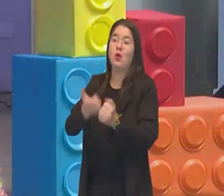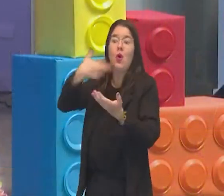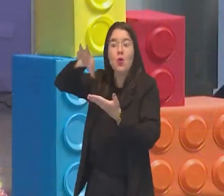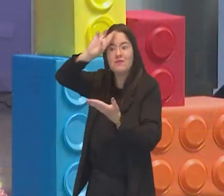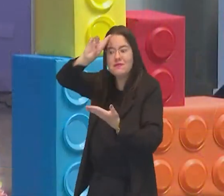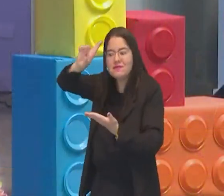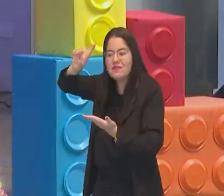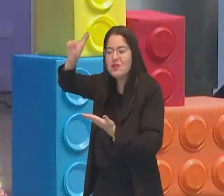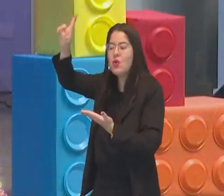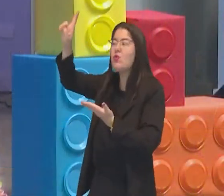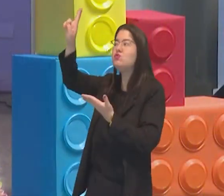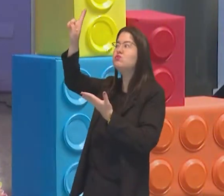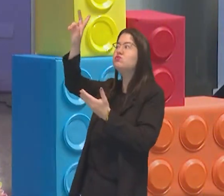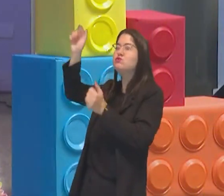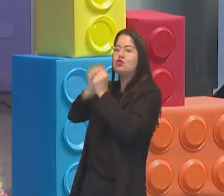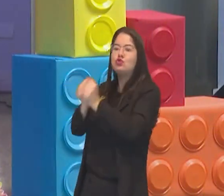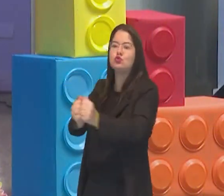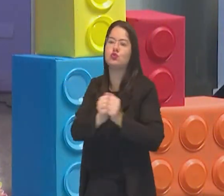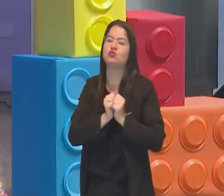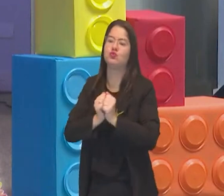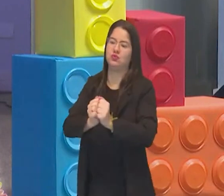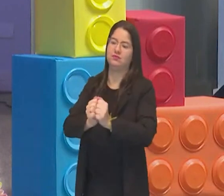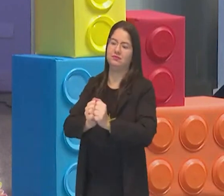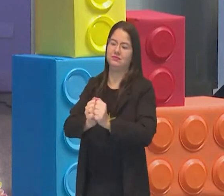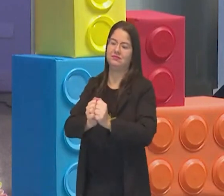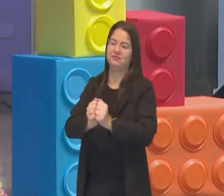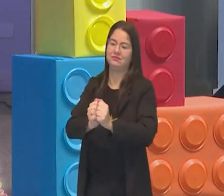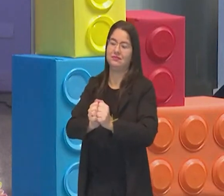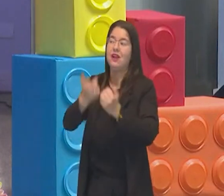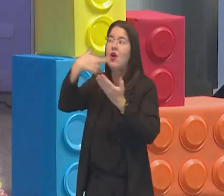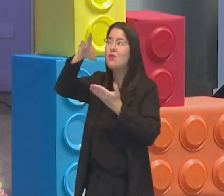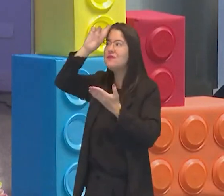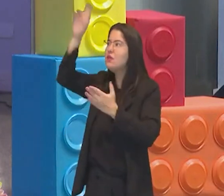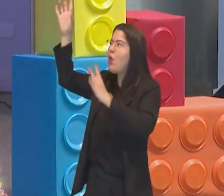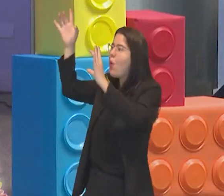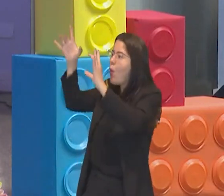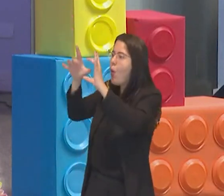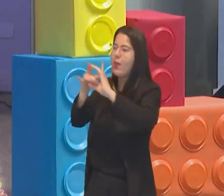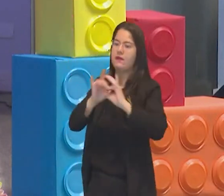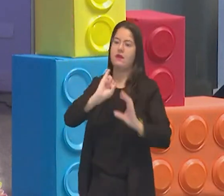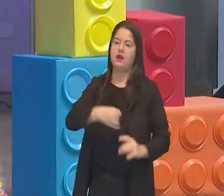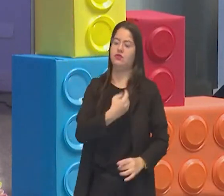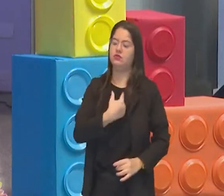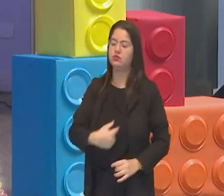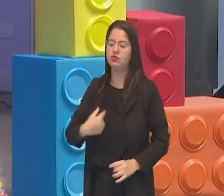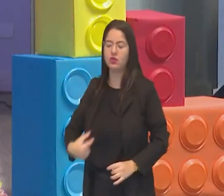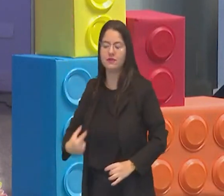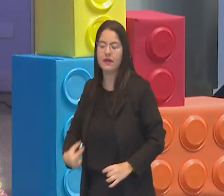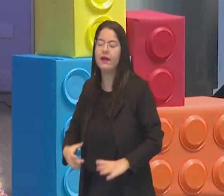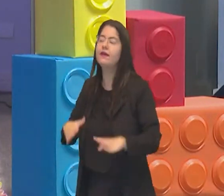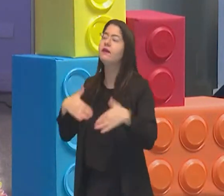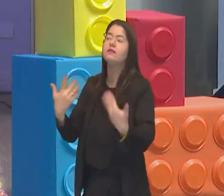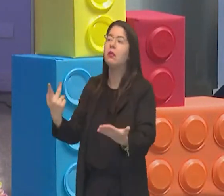Senhor estava com José. O Senhor estava conectado com José, e por isso